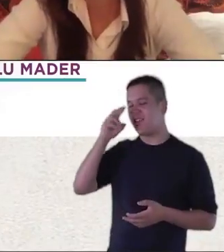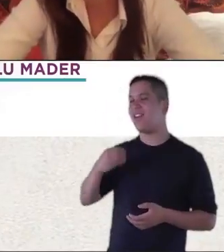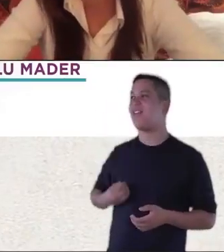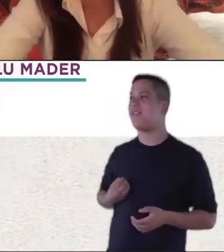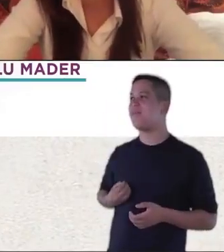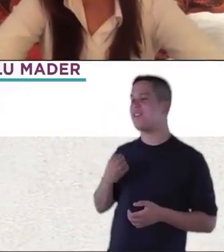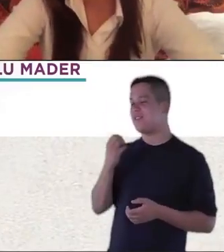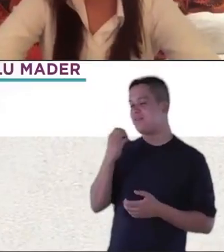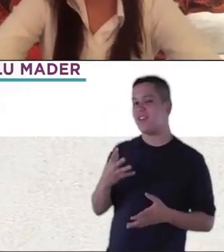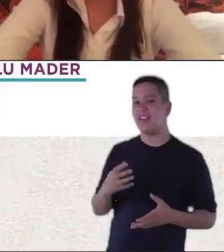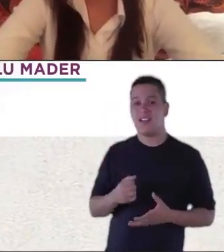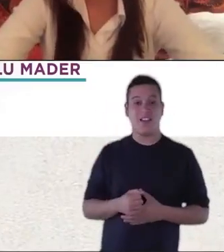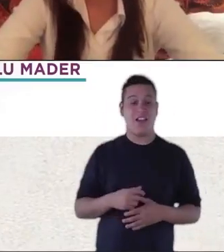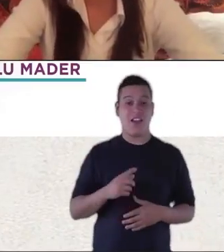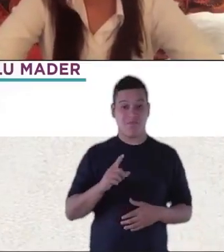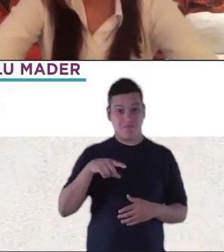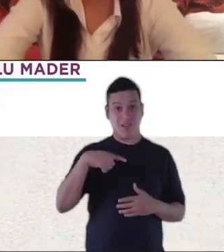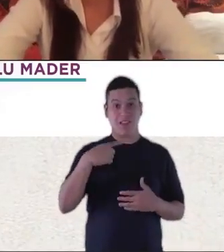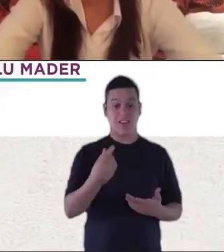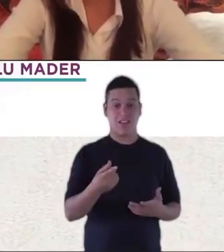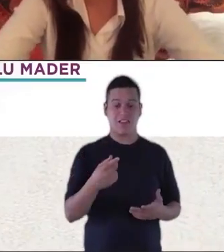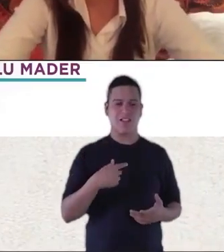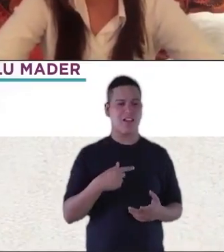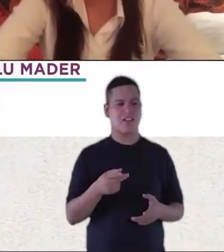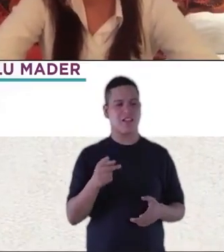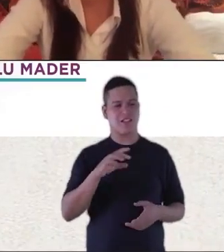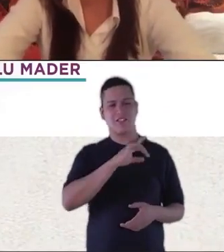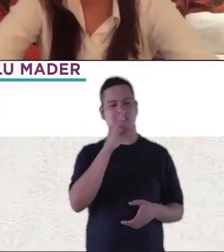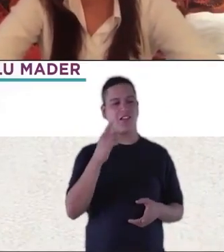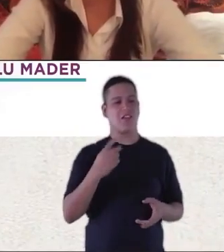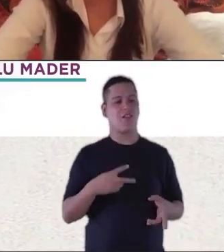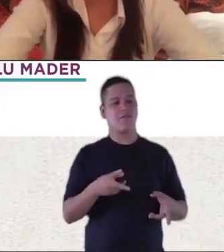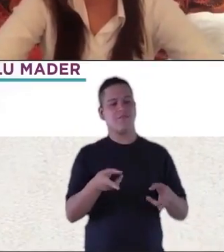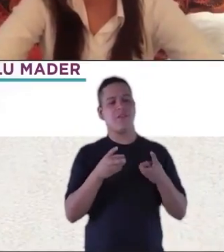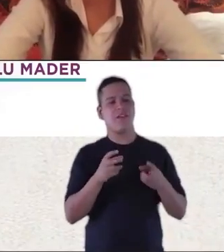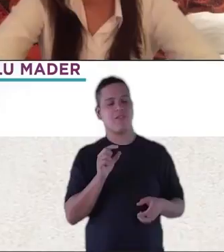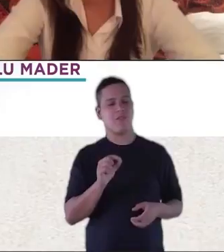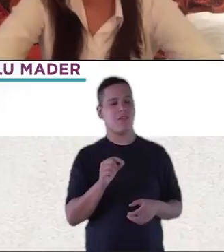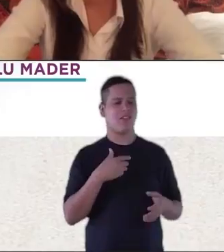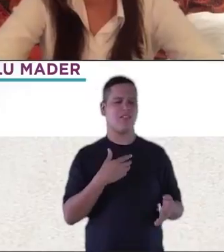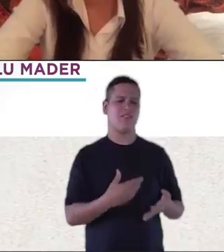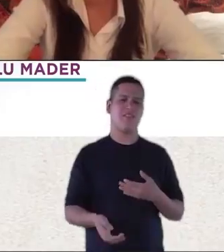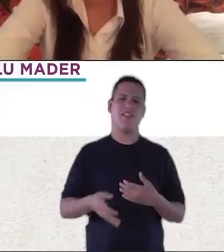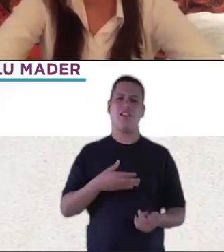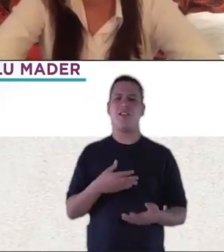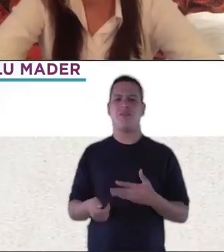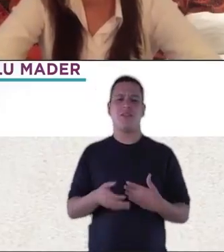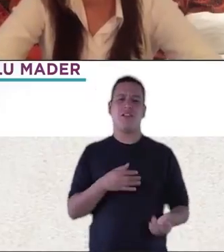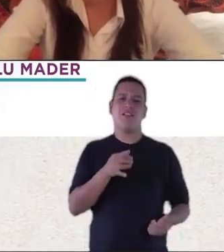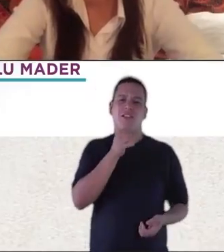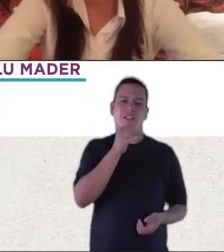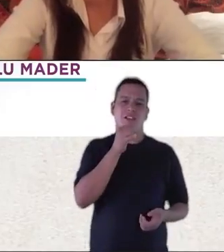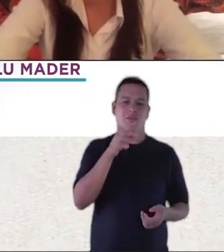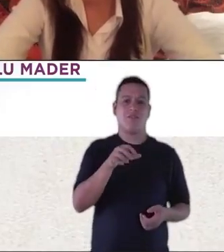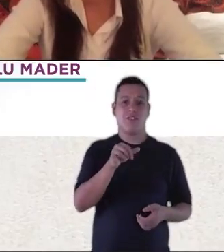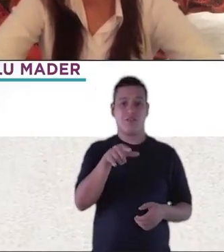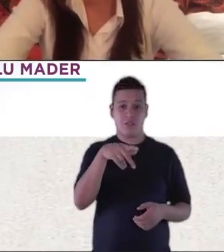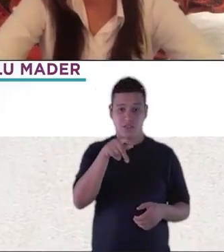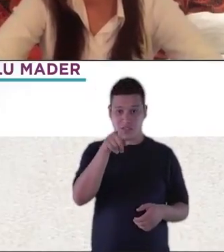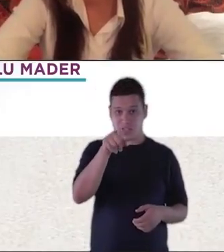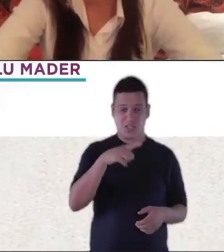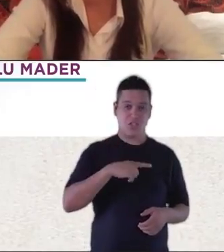aquela época, eu fiquei, assim, matutando que, independente dessa coisa de carreiras separadas que vocês sempre